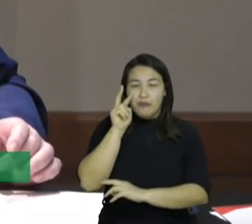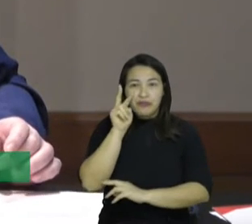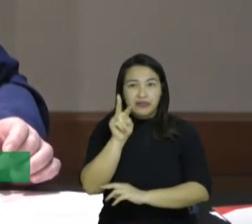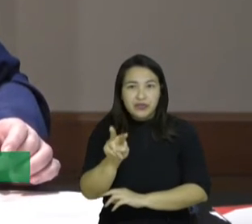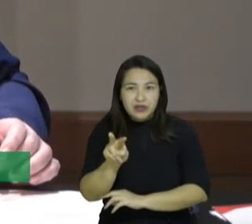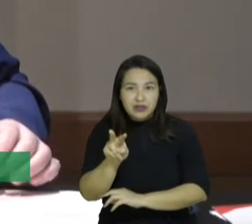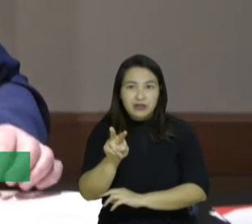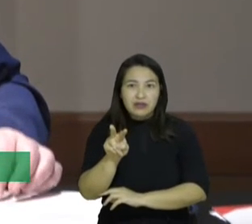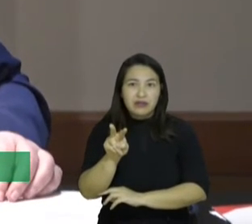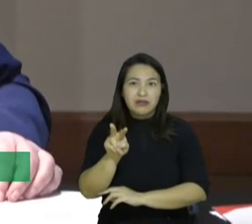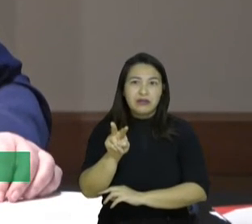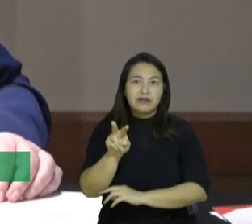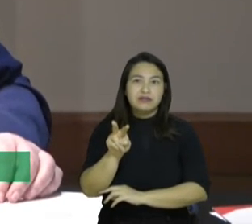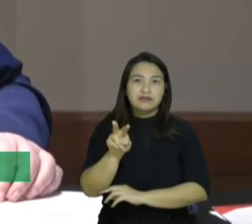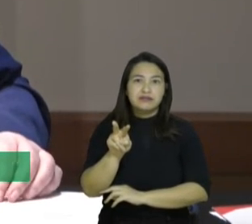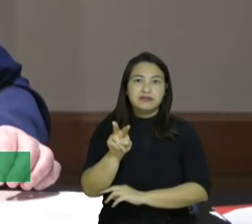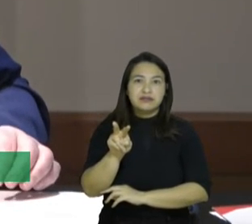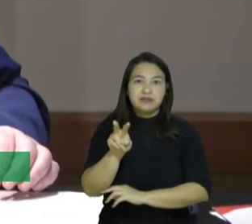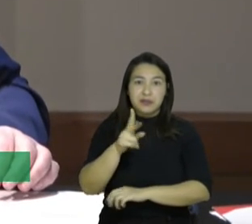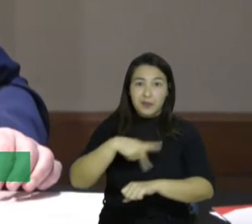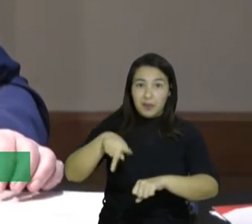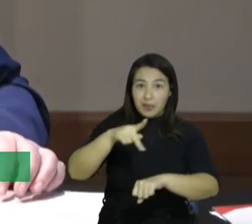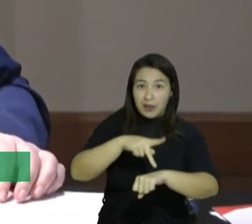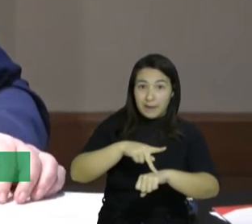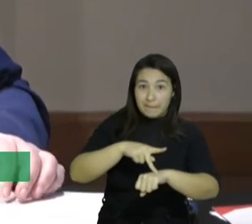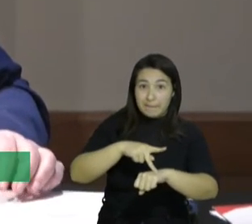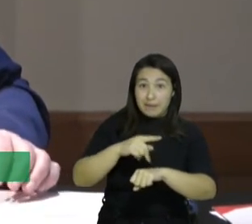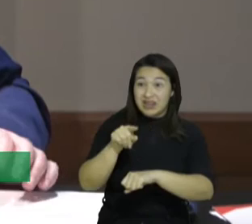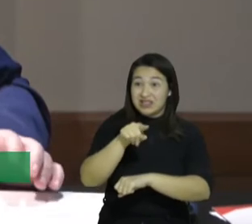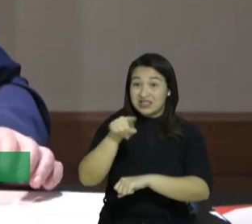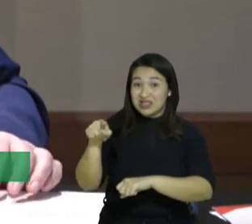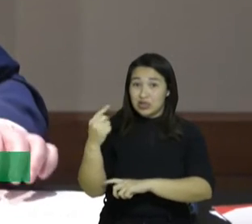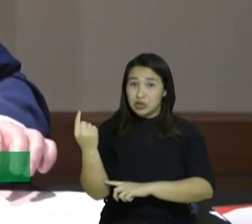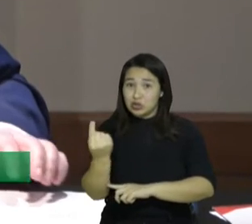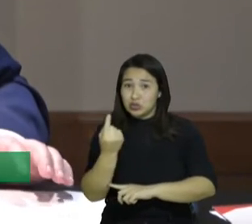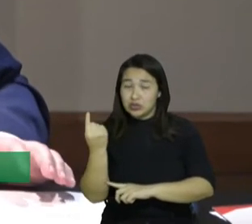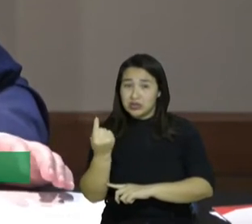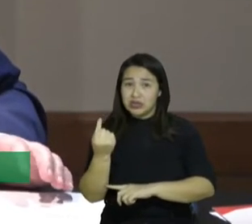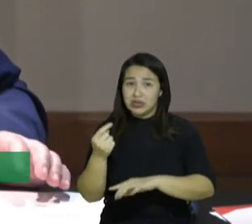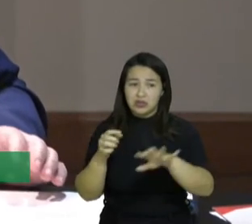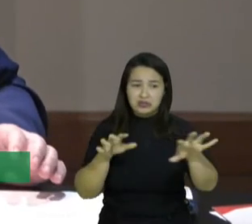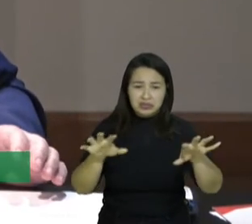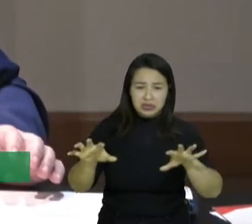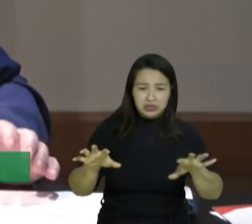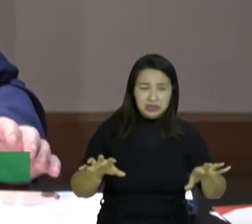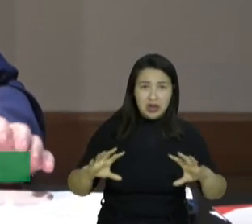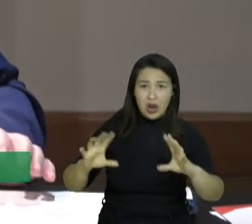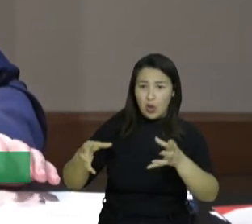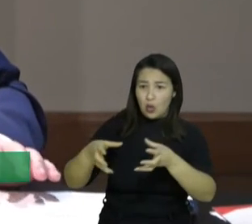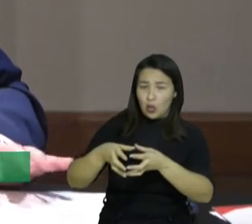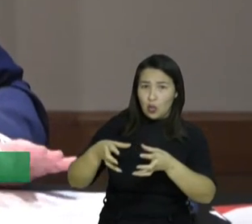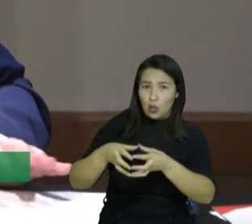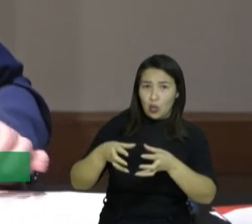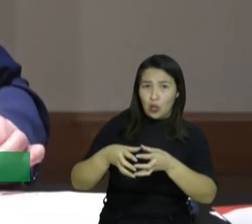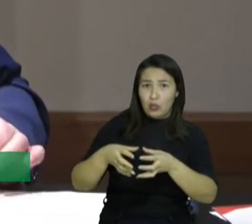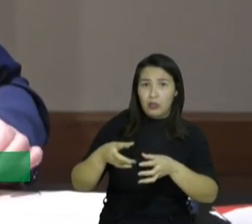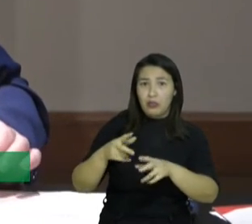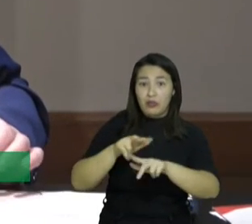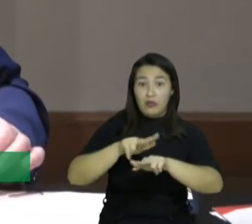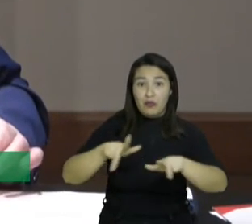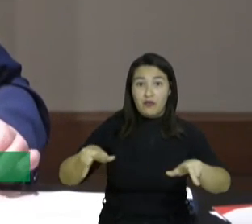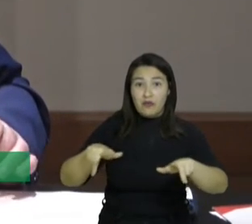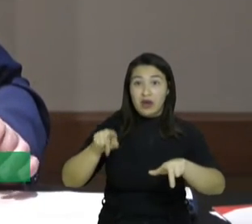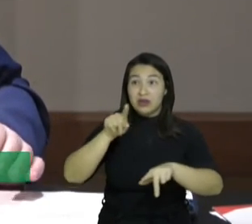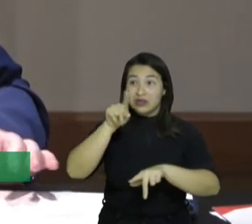situação as de países isolados regionais de blocos ou até de continentes inteiros eh